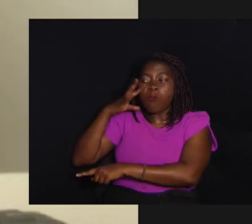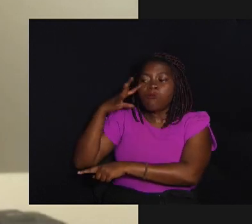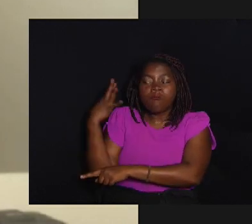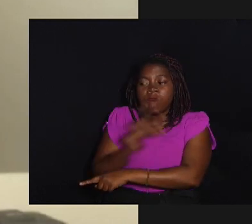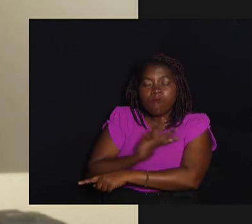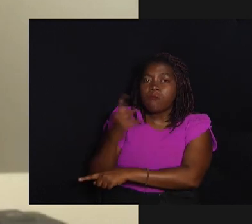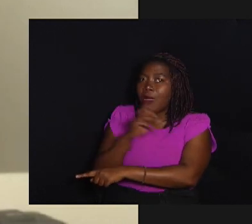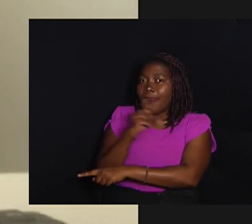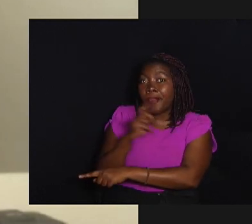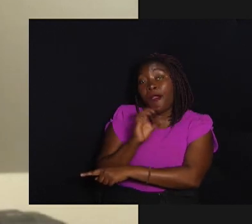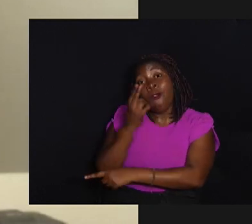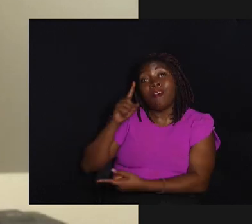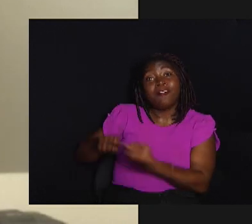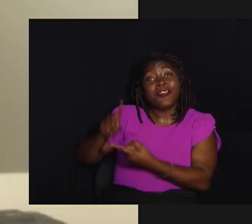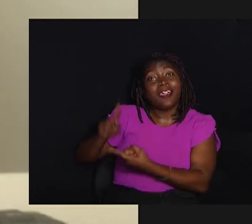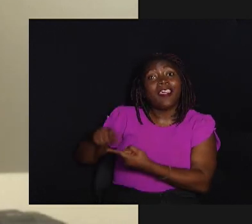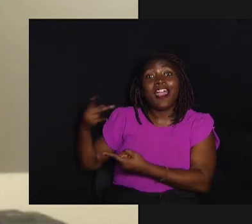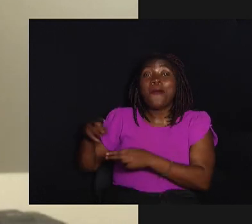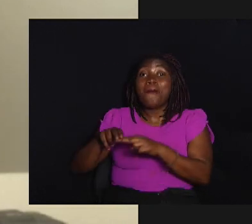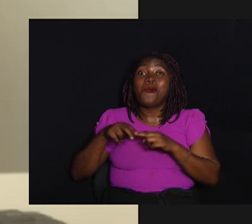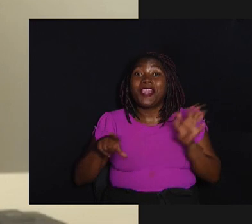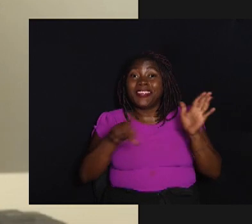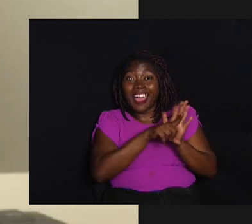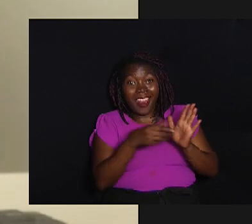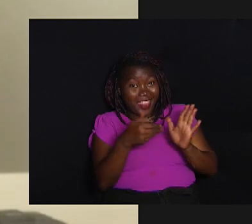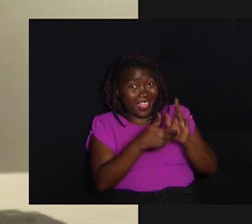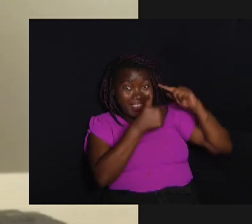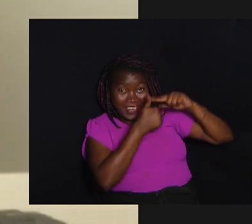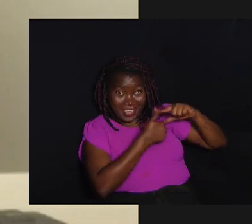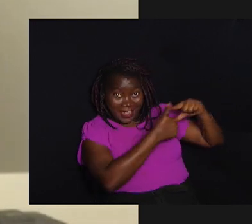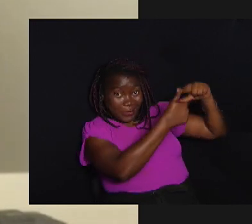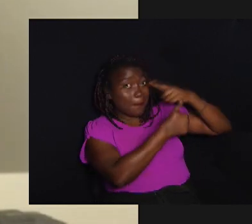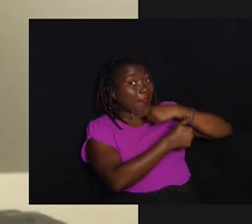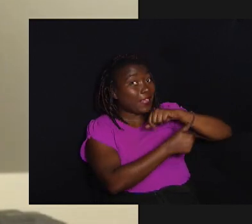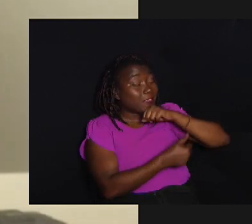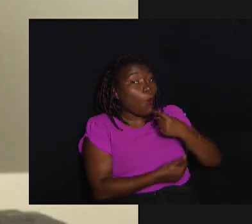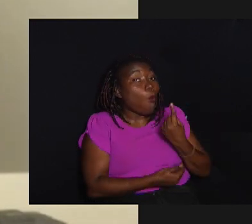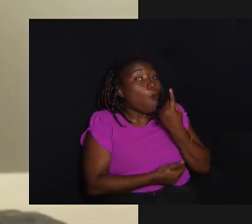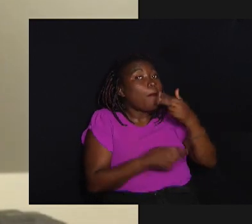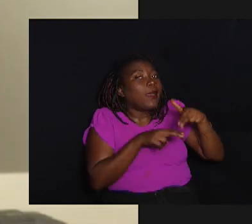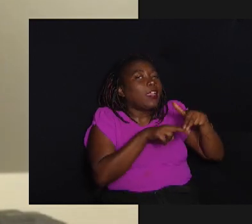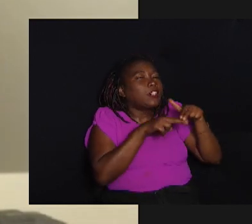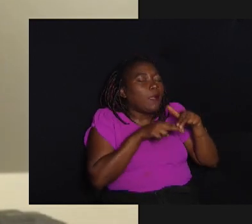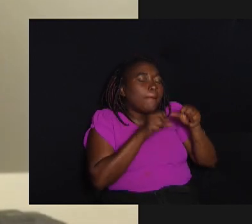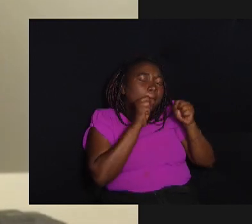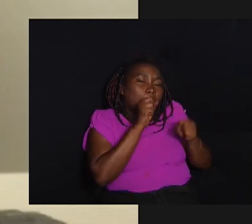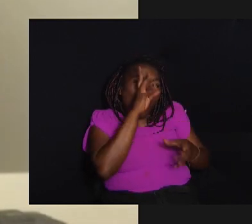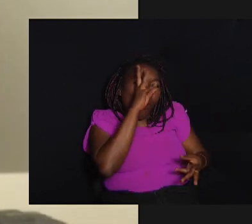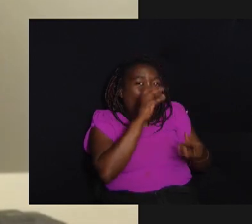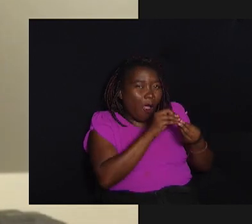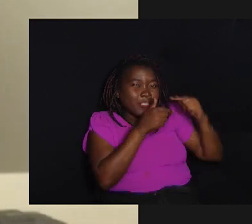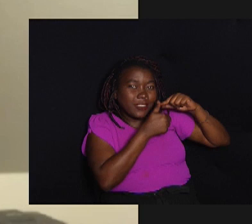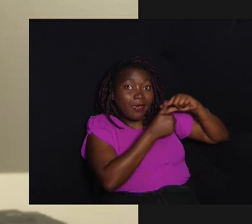vingar dessa mãe. Por quê? Na lei da alienação parental, uma das causas que podem configurar a alienação parental